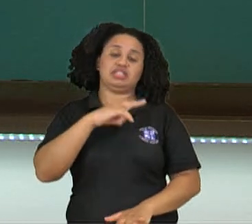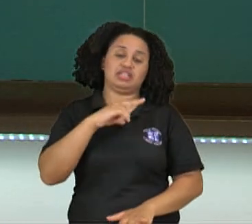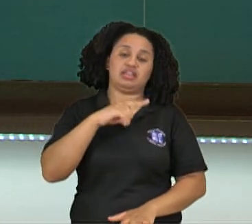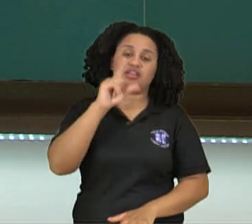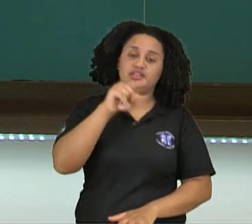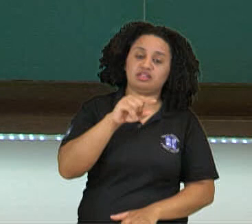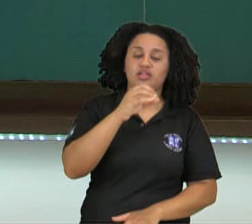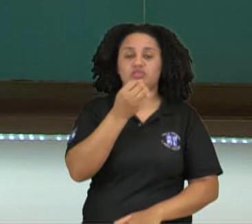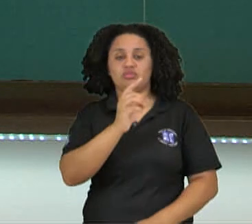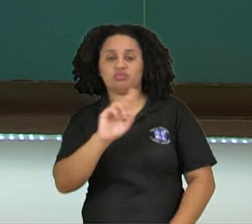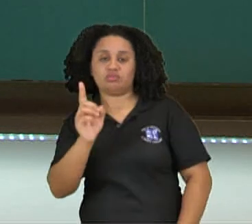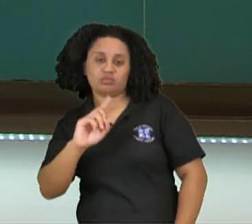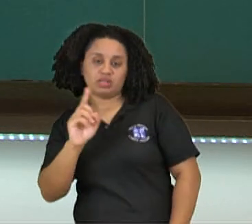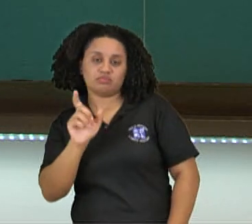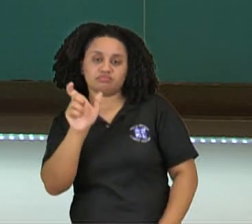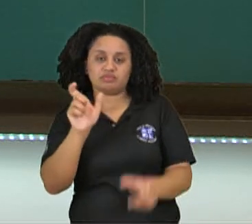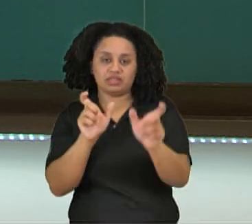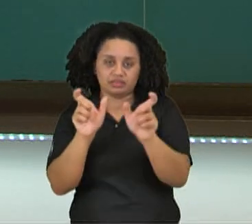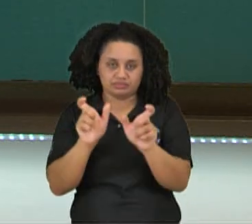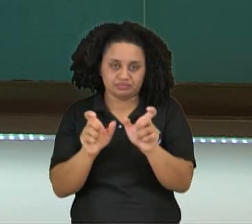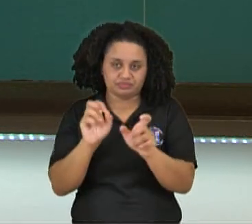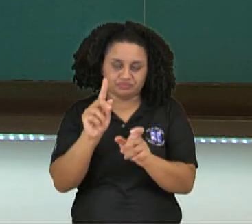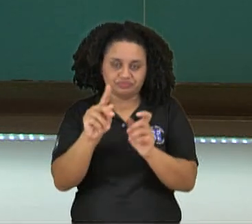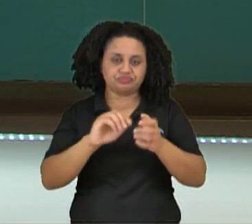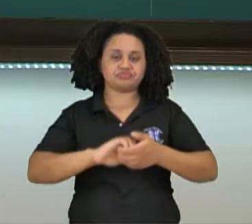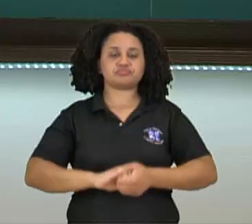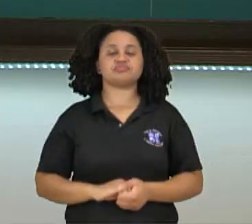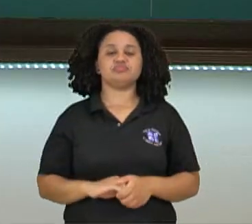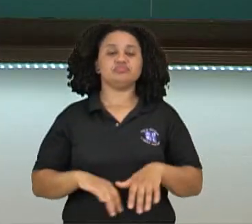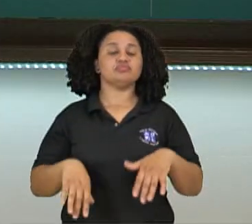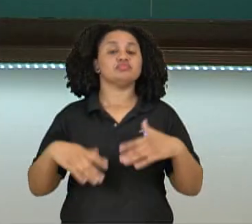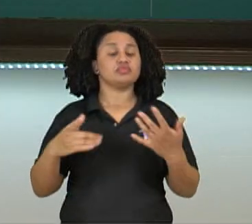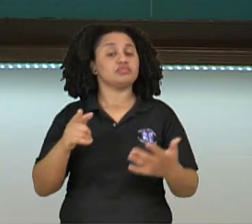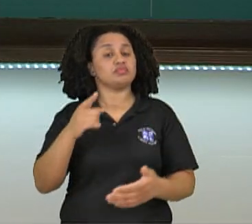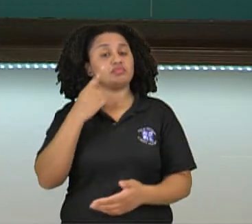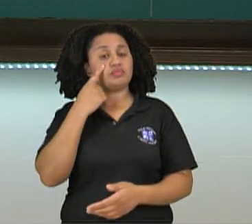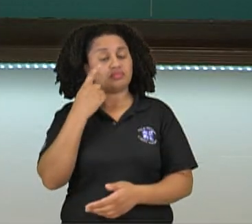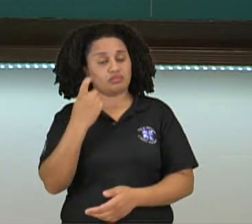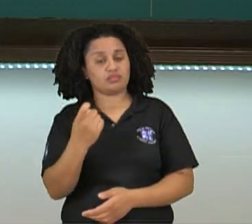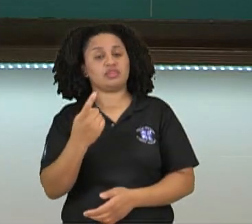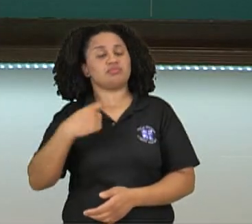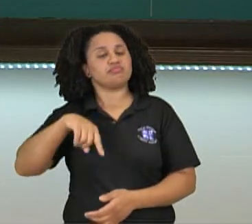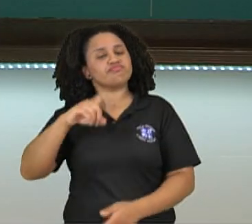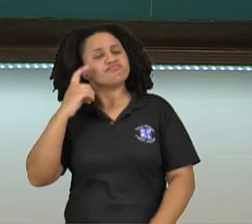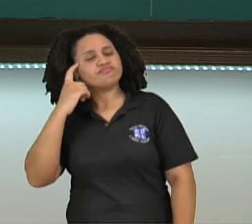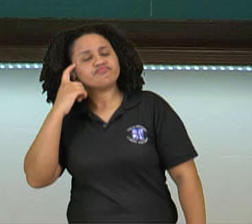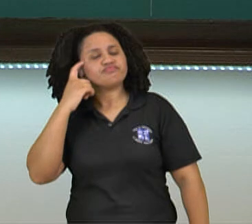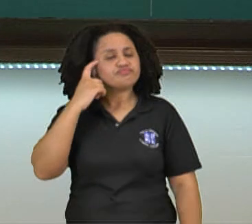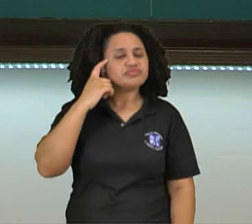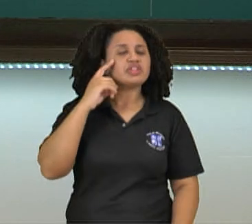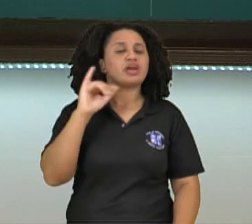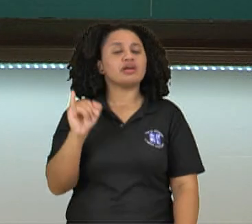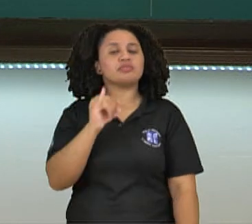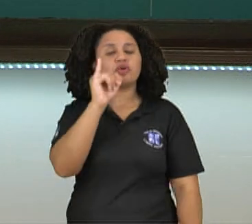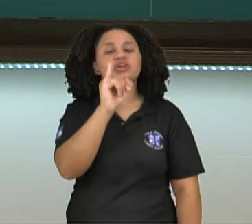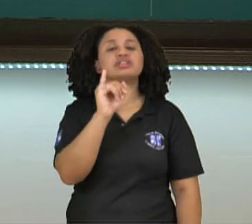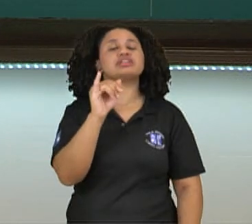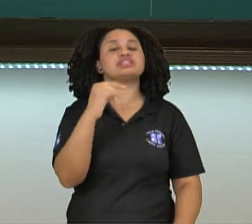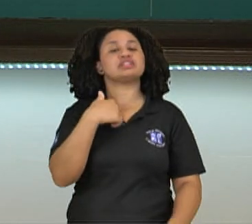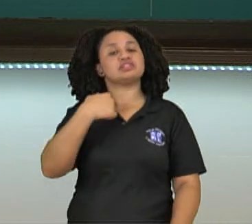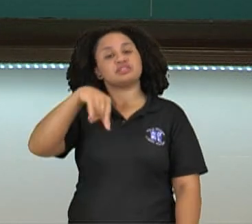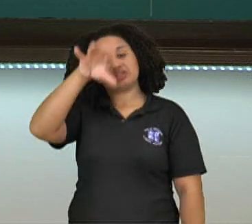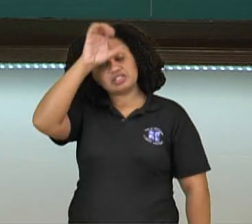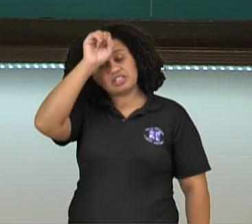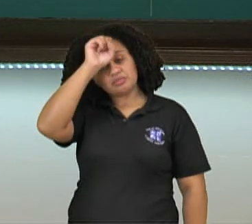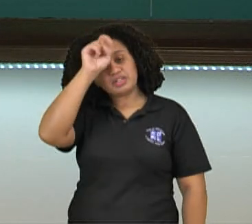ou não determinada palavra, certo? Então, isso é bem interessante para a gente pensar a importância de aprendermos